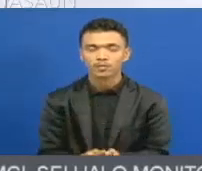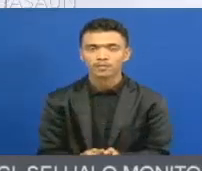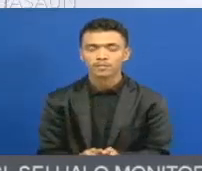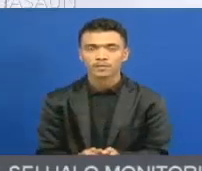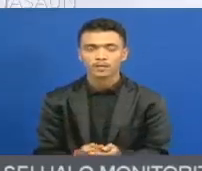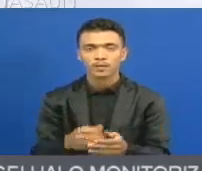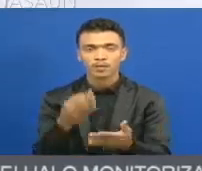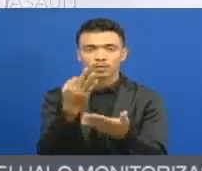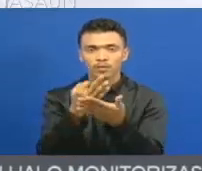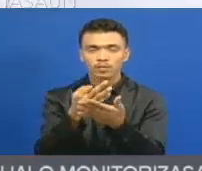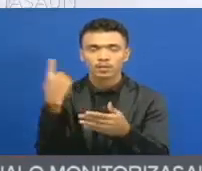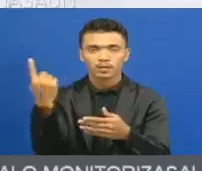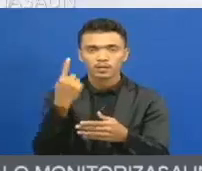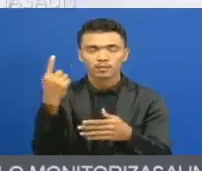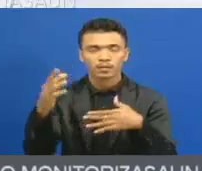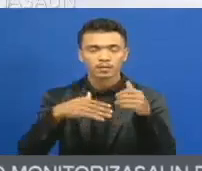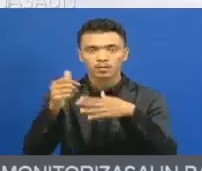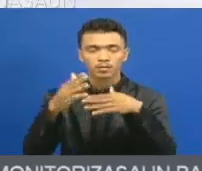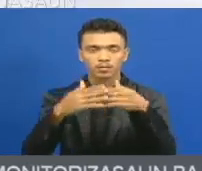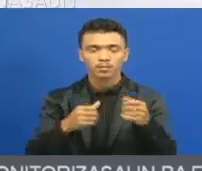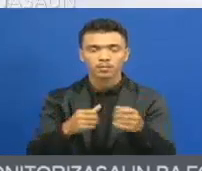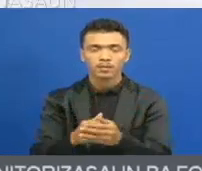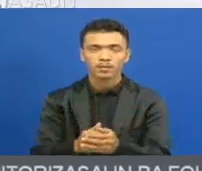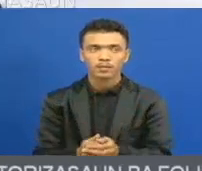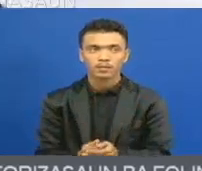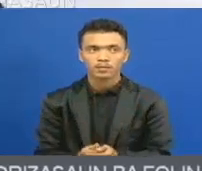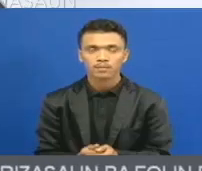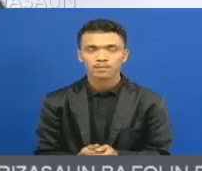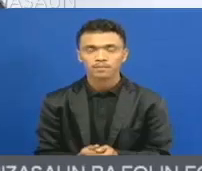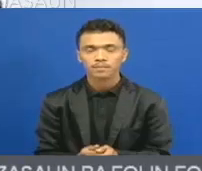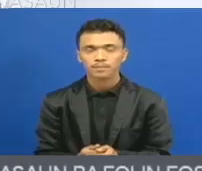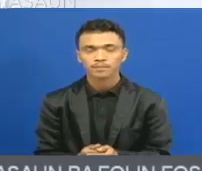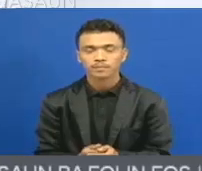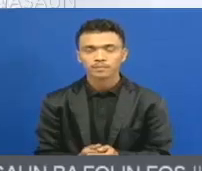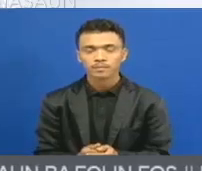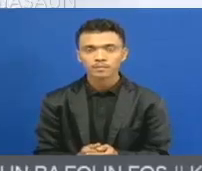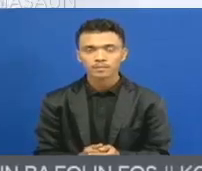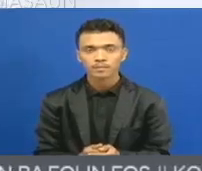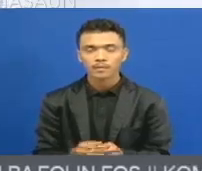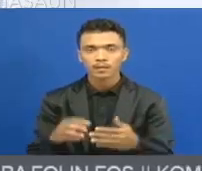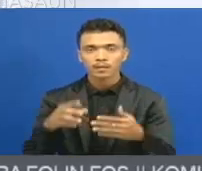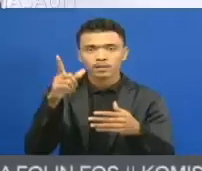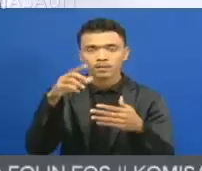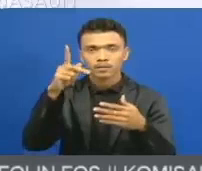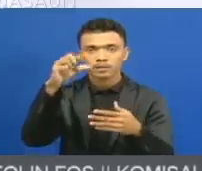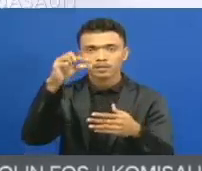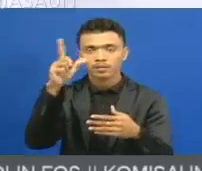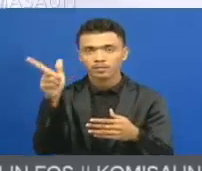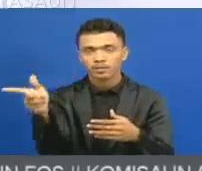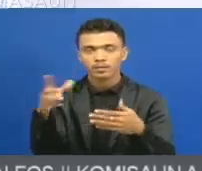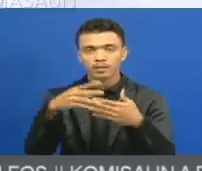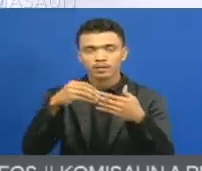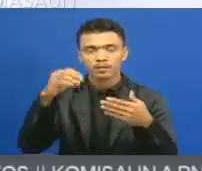preço normal hela, que sai husi primeira mão, que tadi sai husi distribuidor sira. Né? Por exemplo, 20 quilos, né, por volta